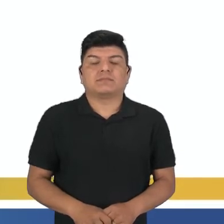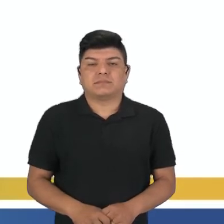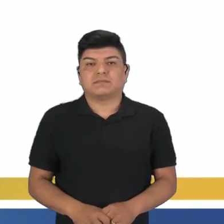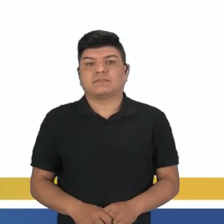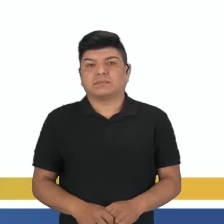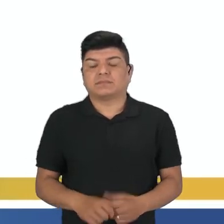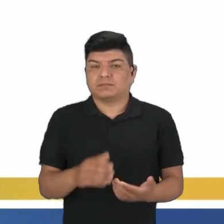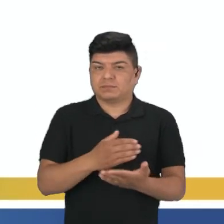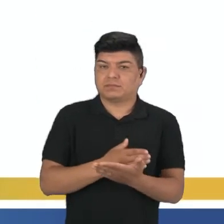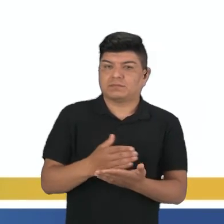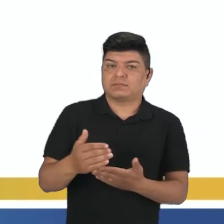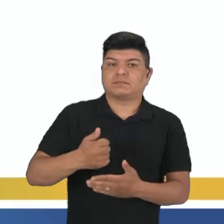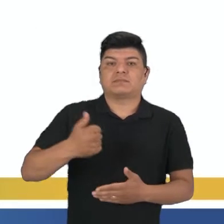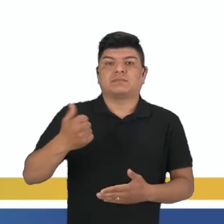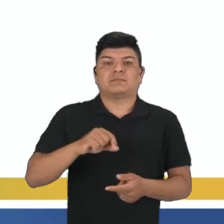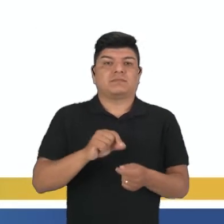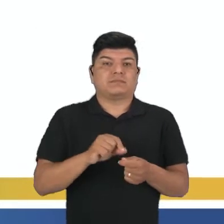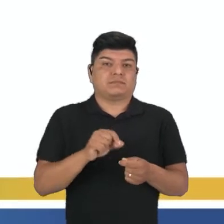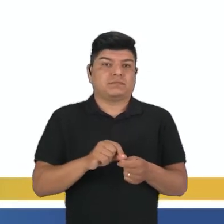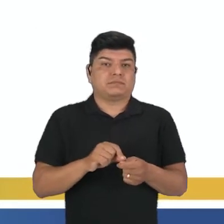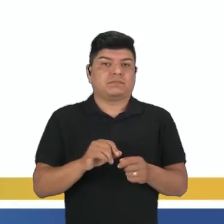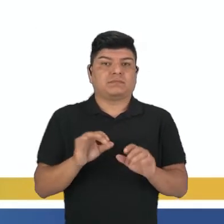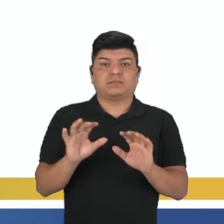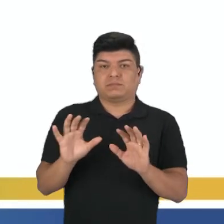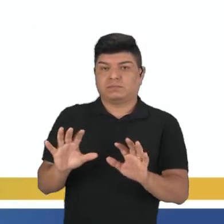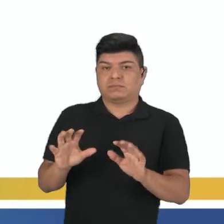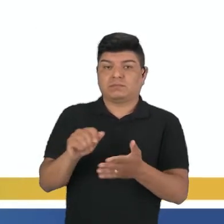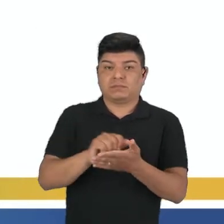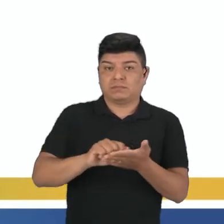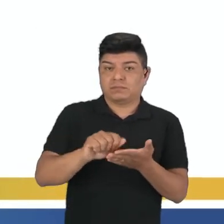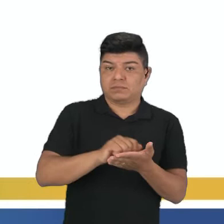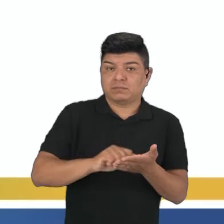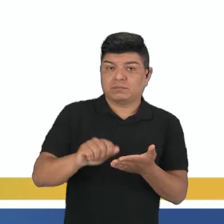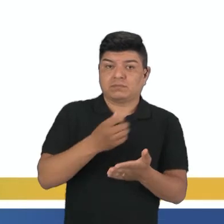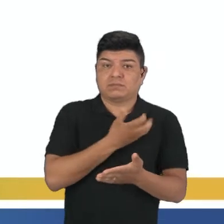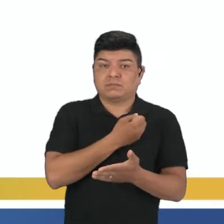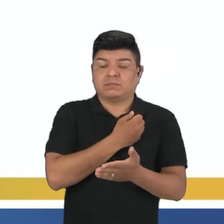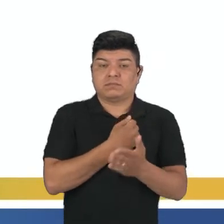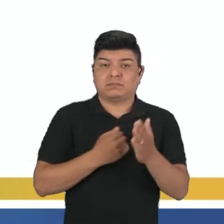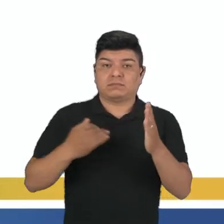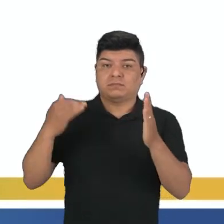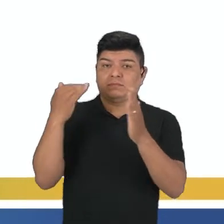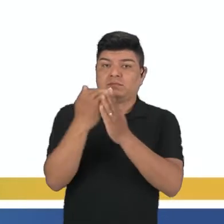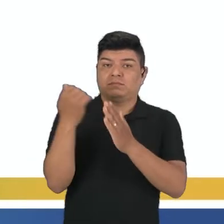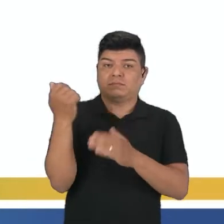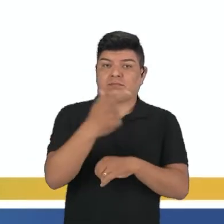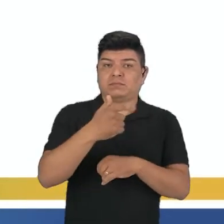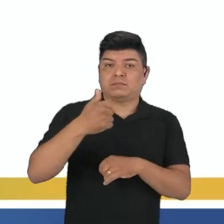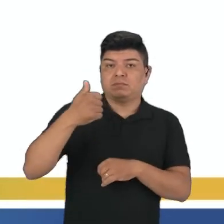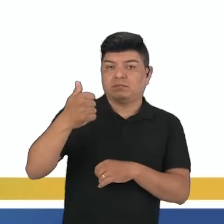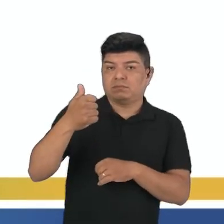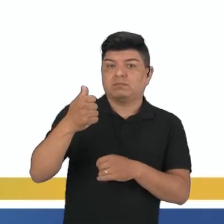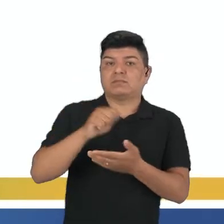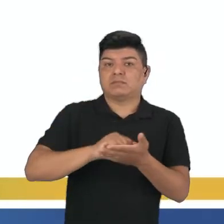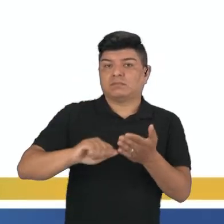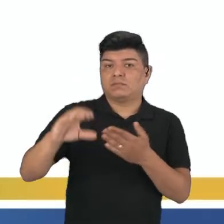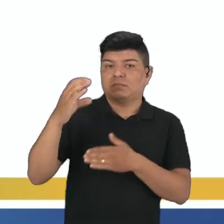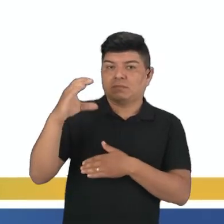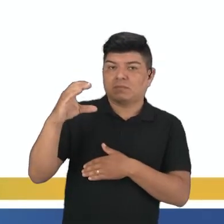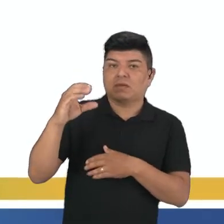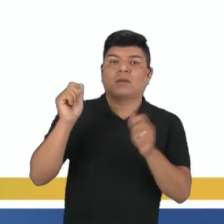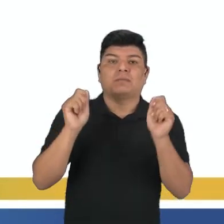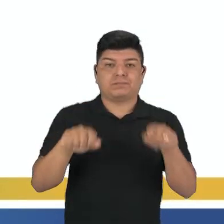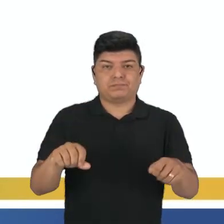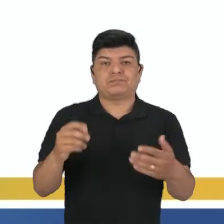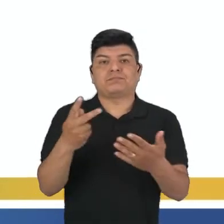Então, a gente vai começar primeiramente fazendo o trabalho da escrita de números maiores do que 1 para notação científica. Pode acontecer também, em